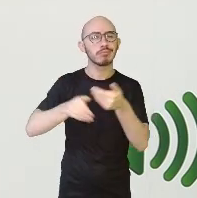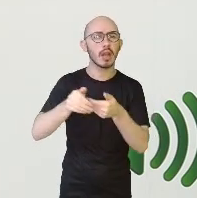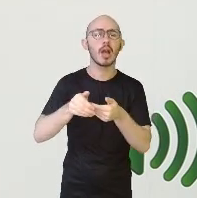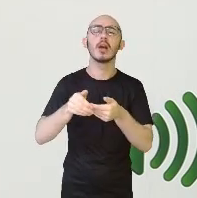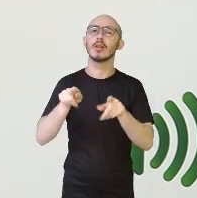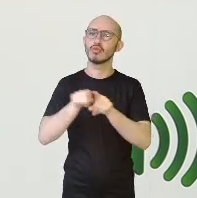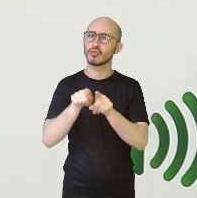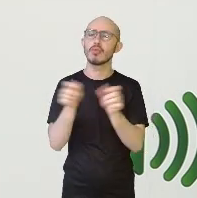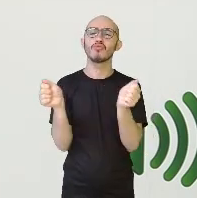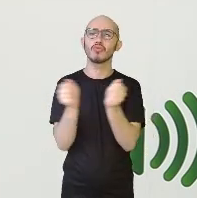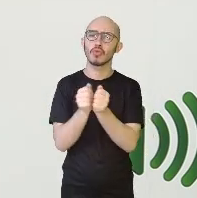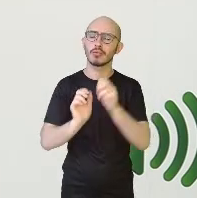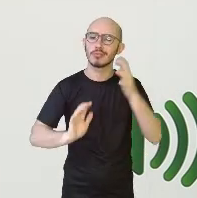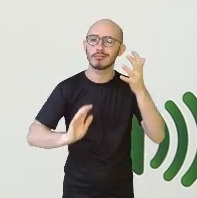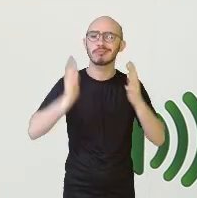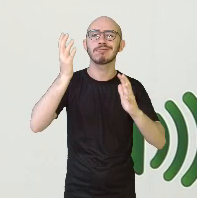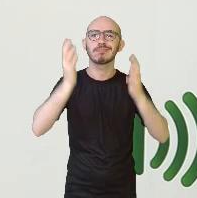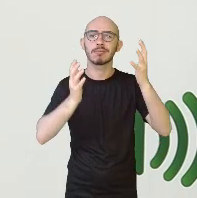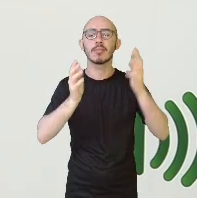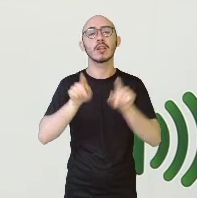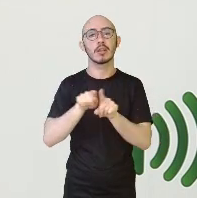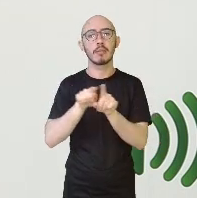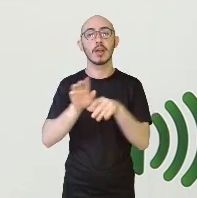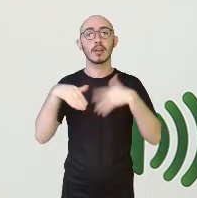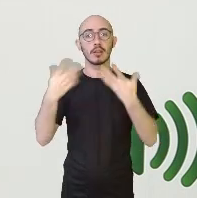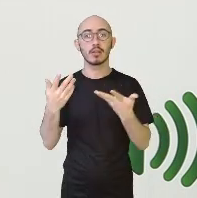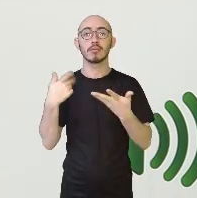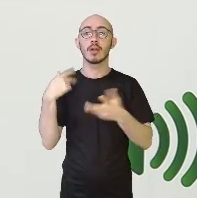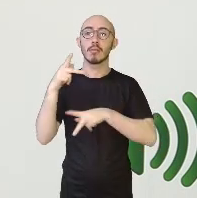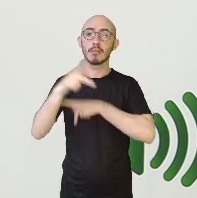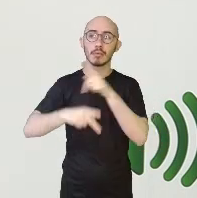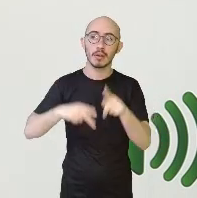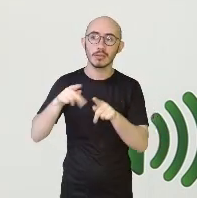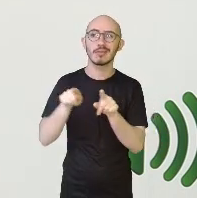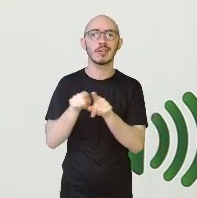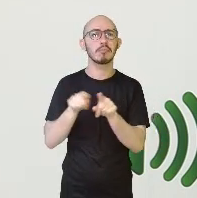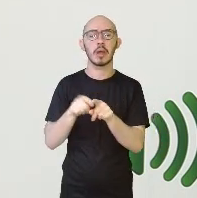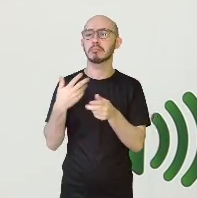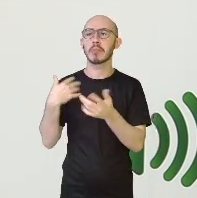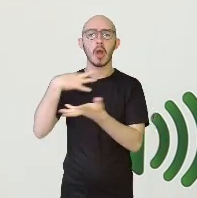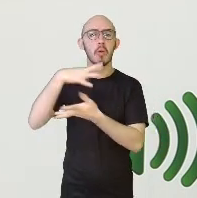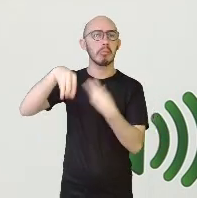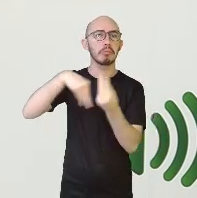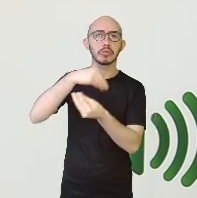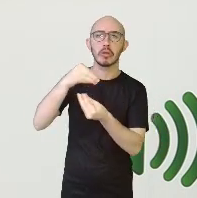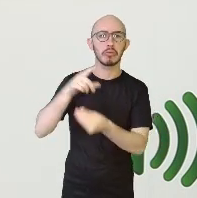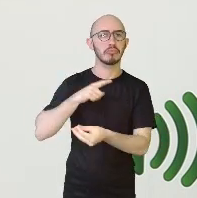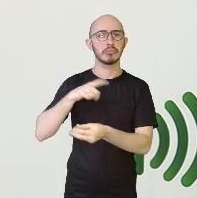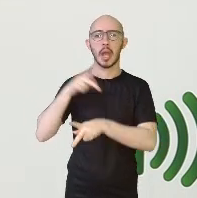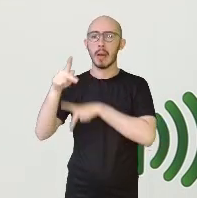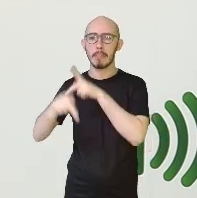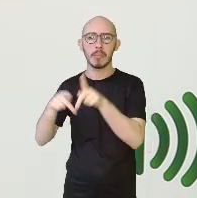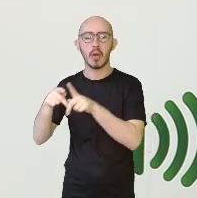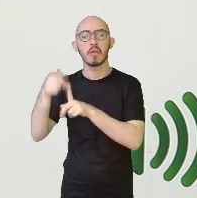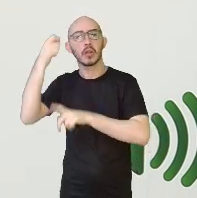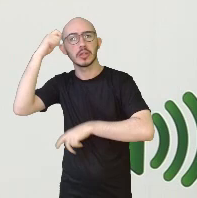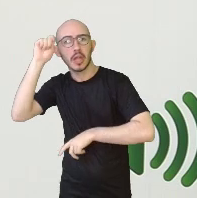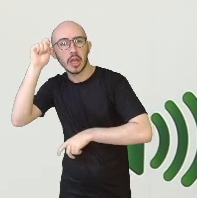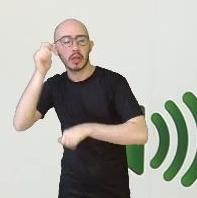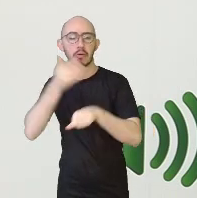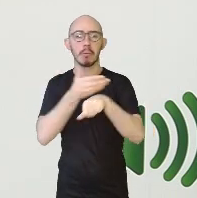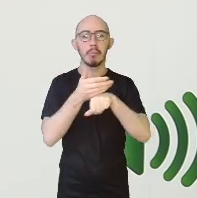festa junto? Então, essa população era misturada. Nós tínhamos os negros,